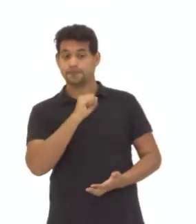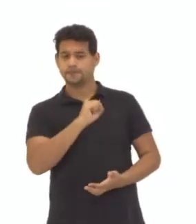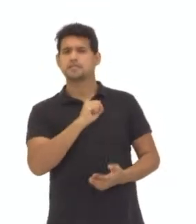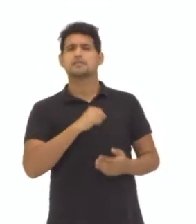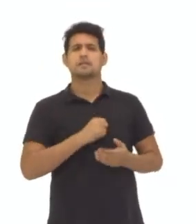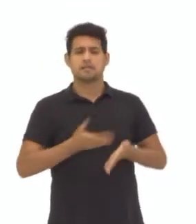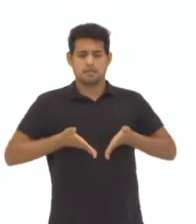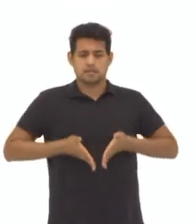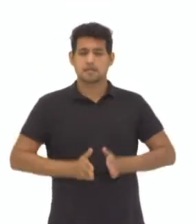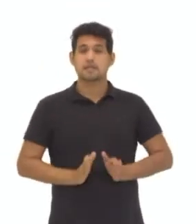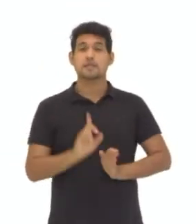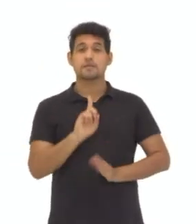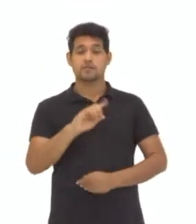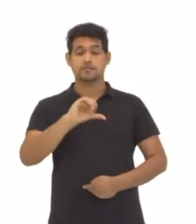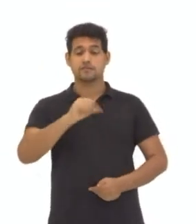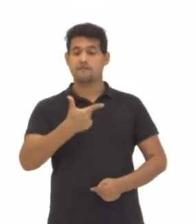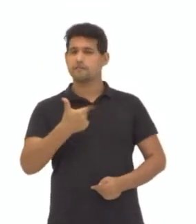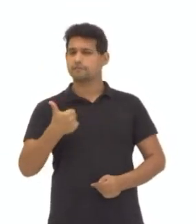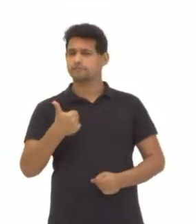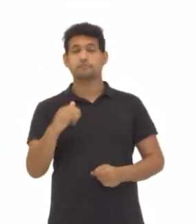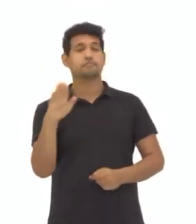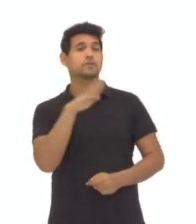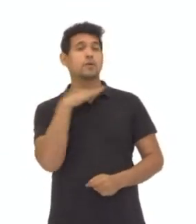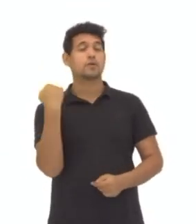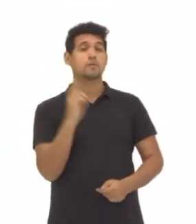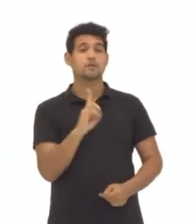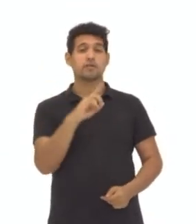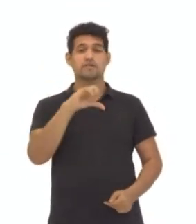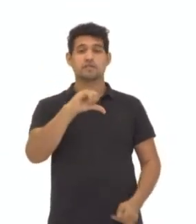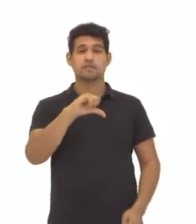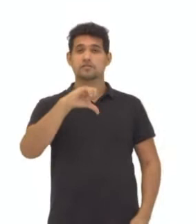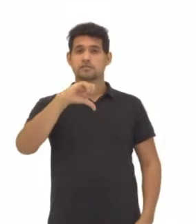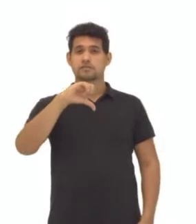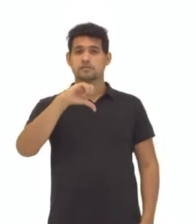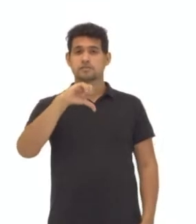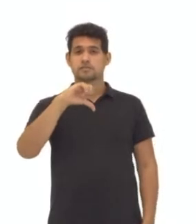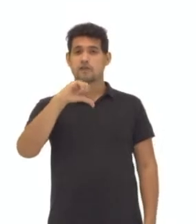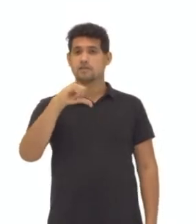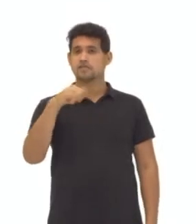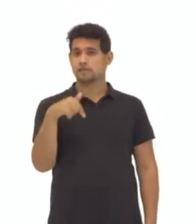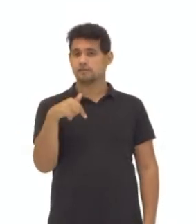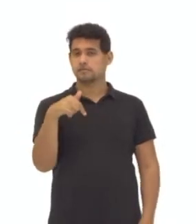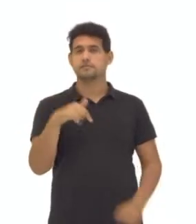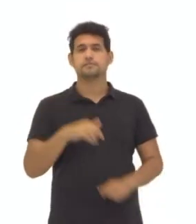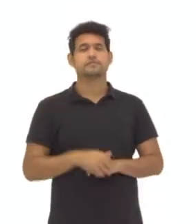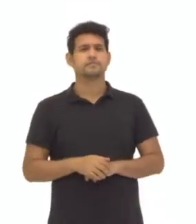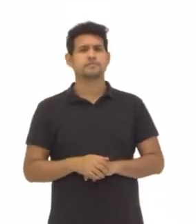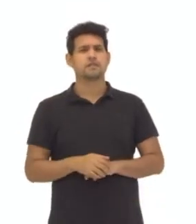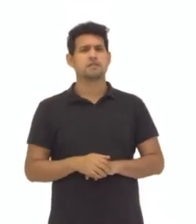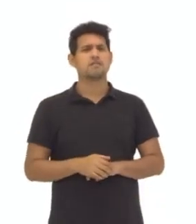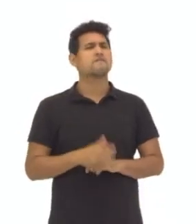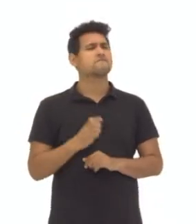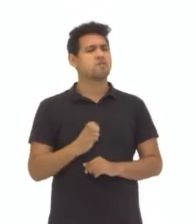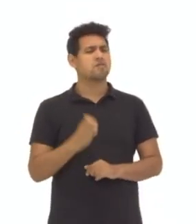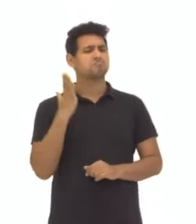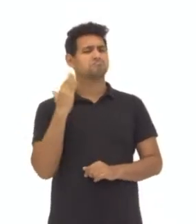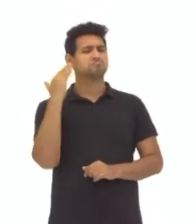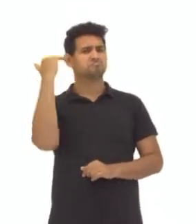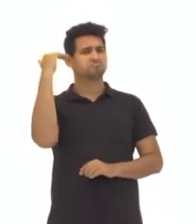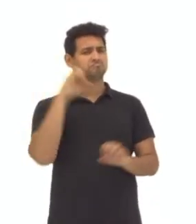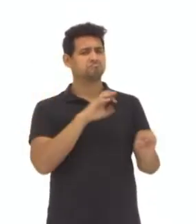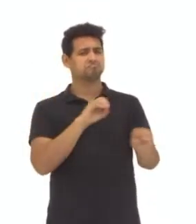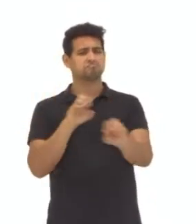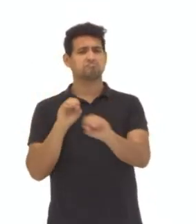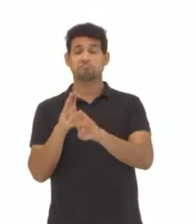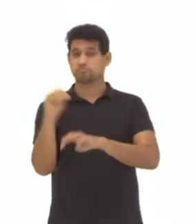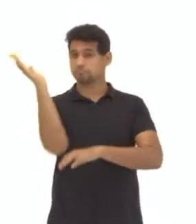em 1921, faleceu em 1997. Foi o mais célebre educador